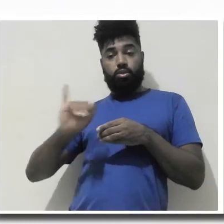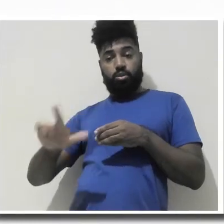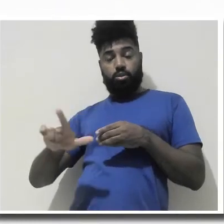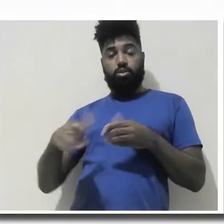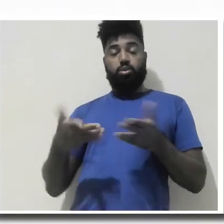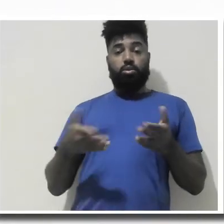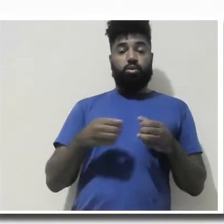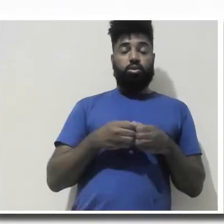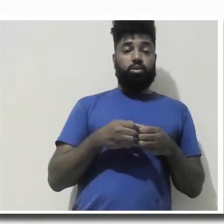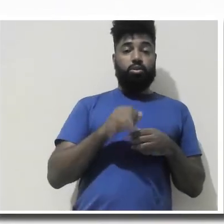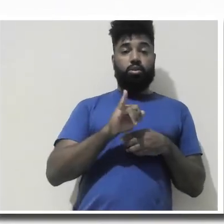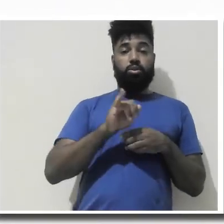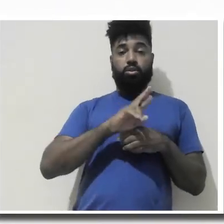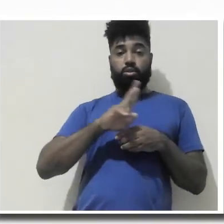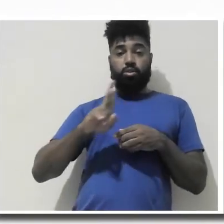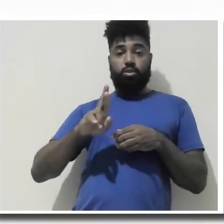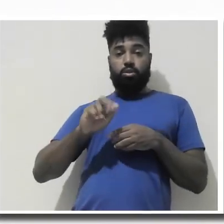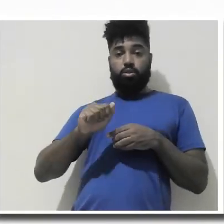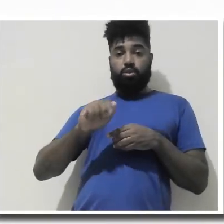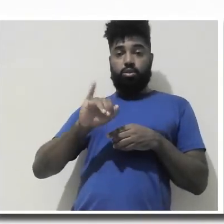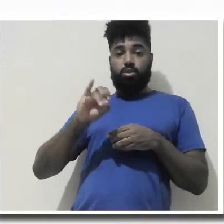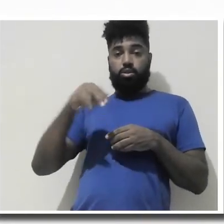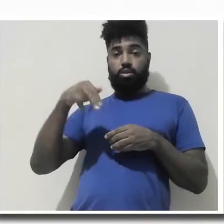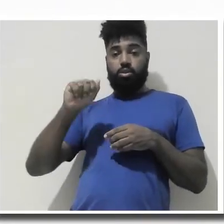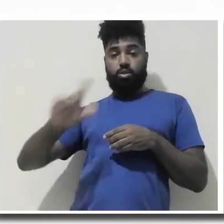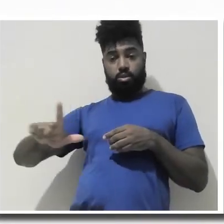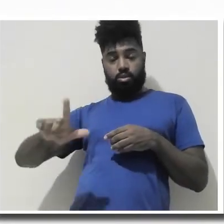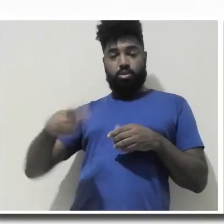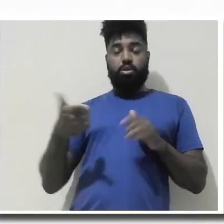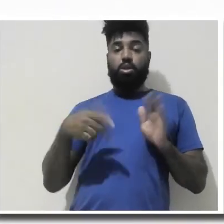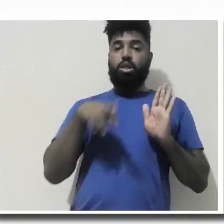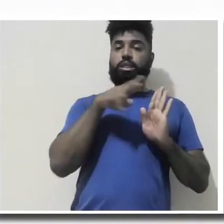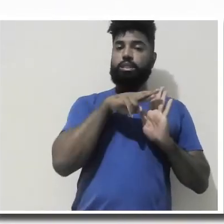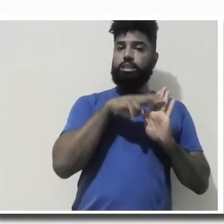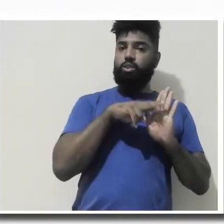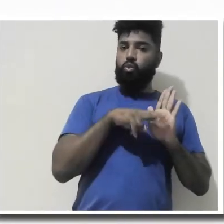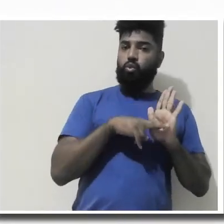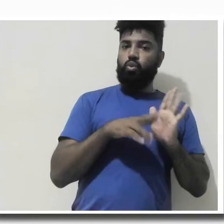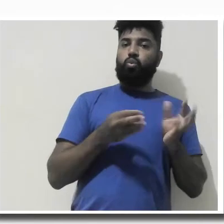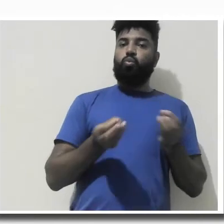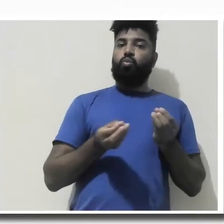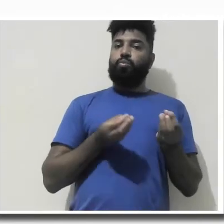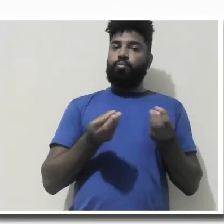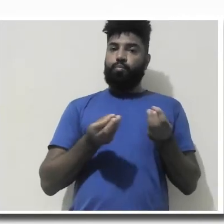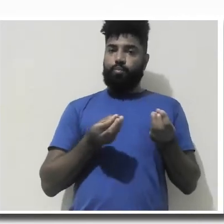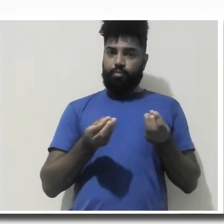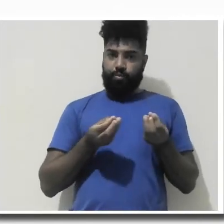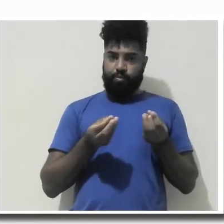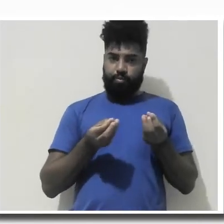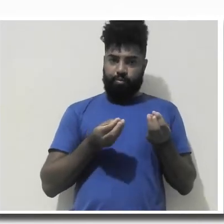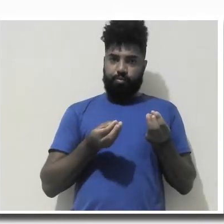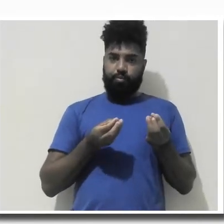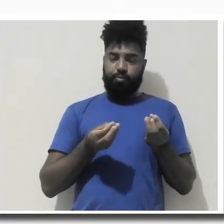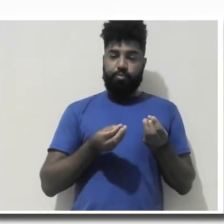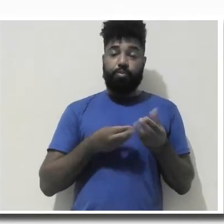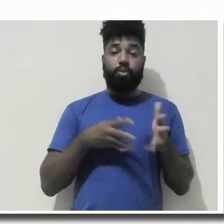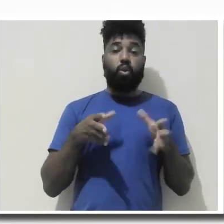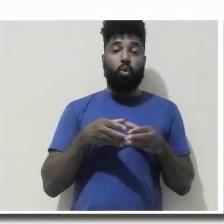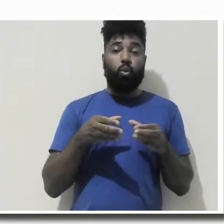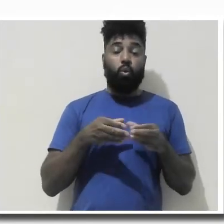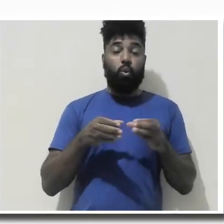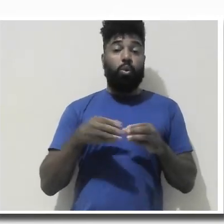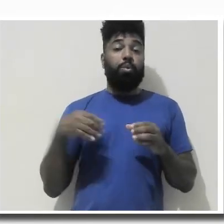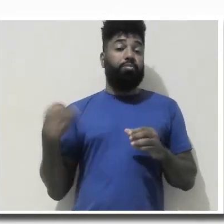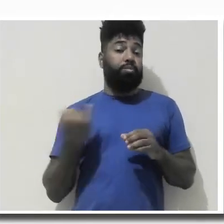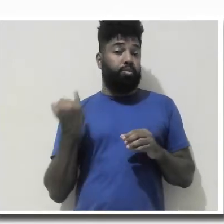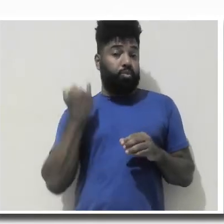Não. Algumas regras e elementos que envolvem conjuntos também